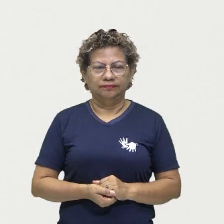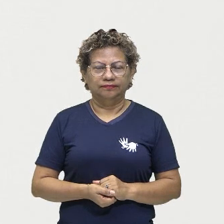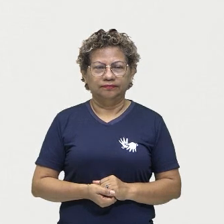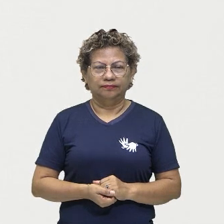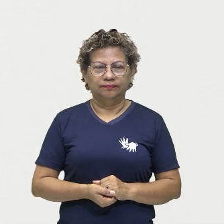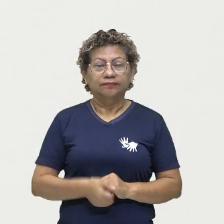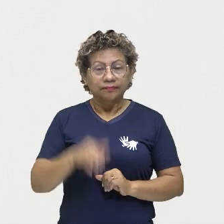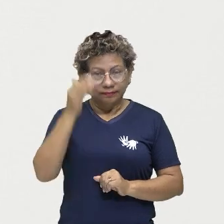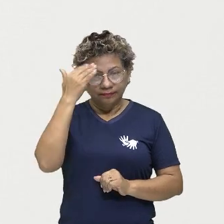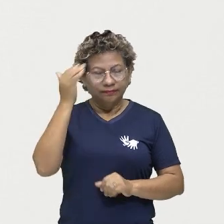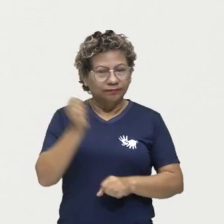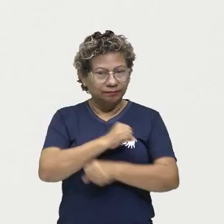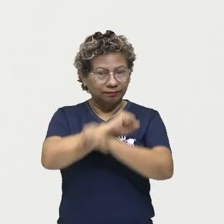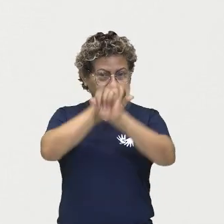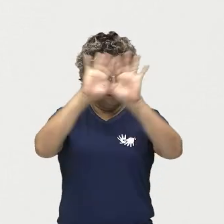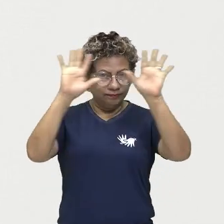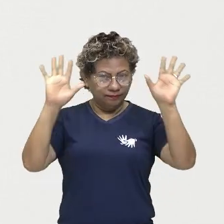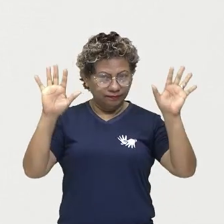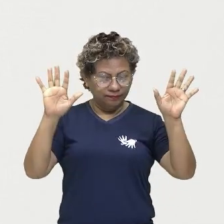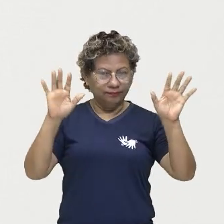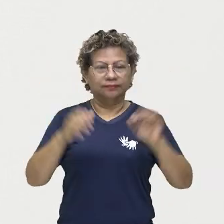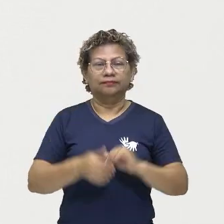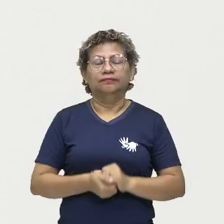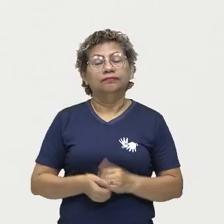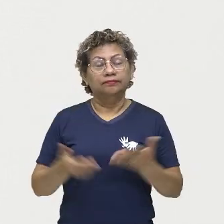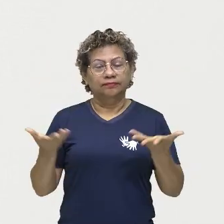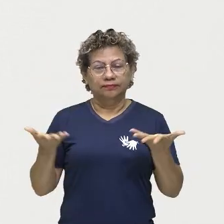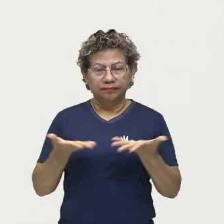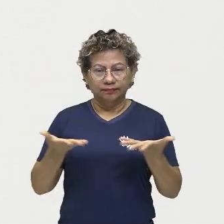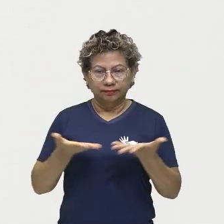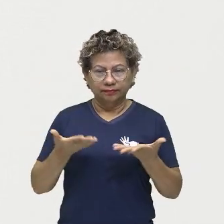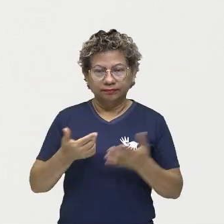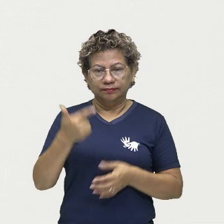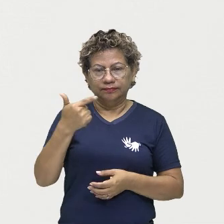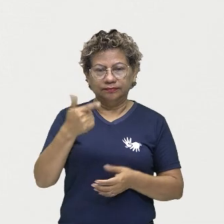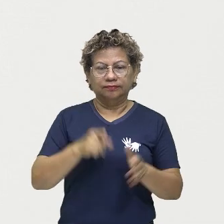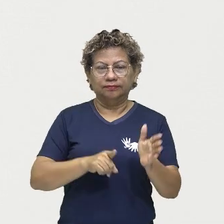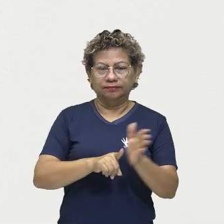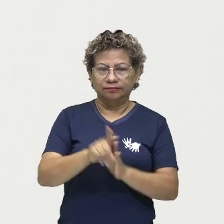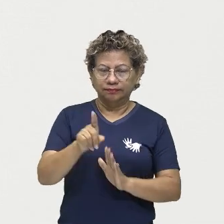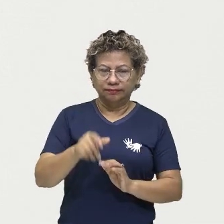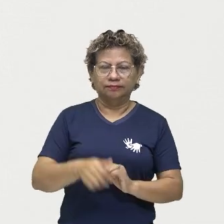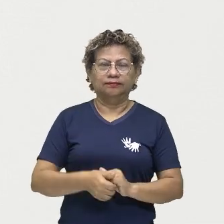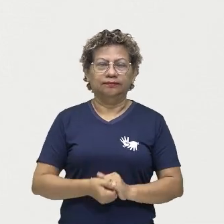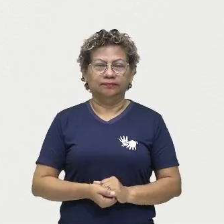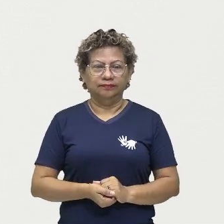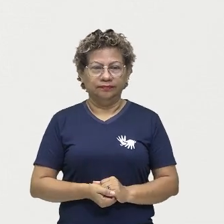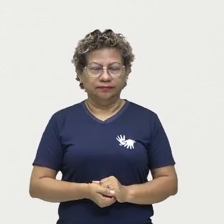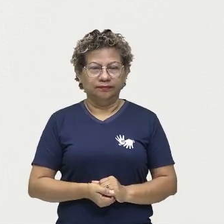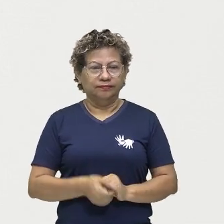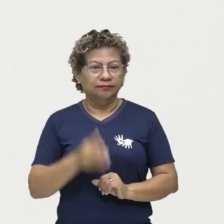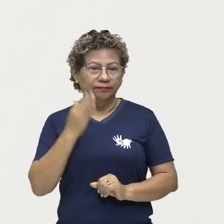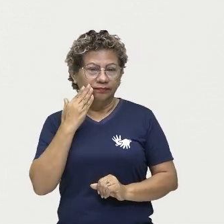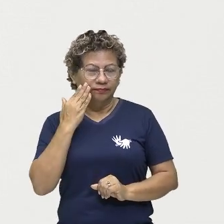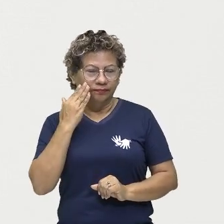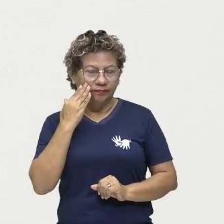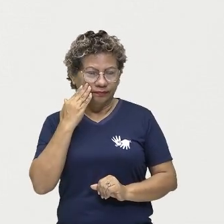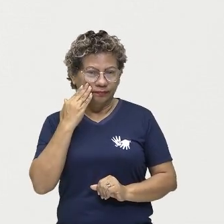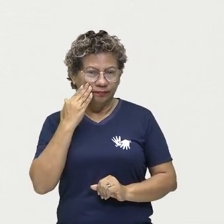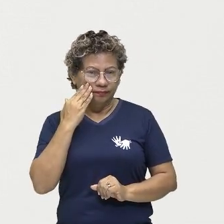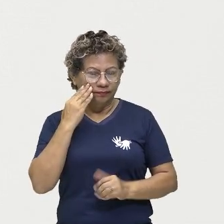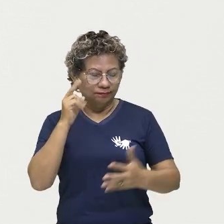para podermos respondê-la. E a questão de número 2, da UFF de